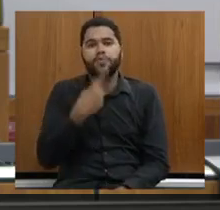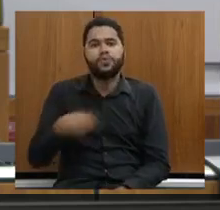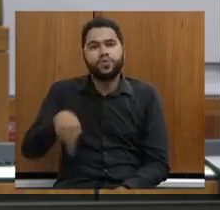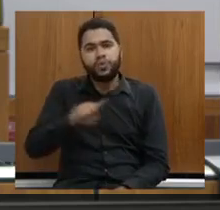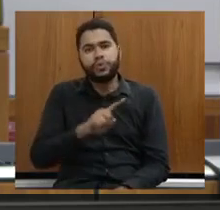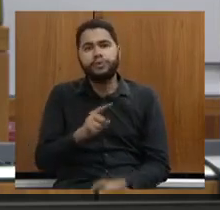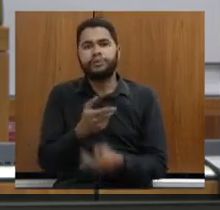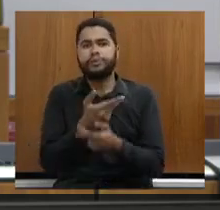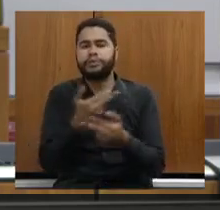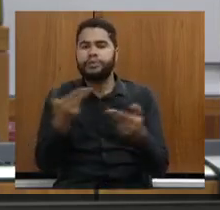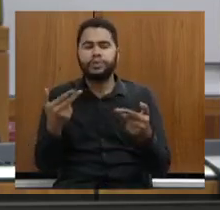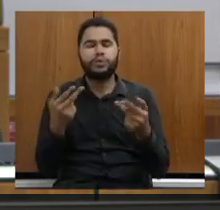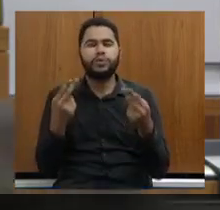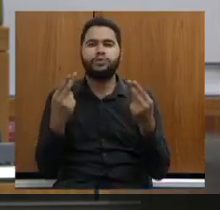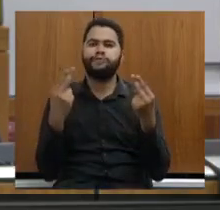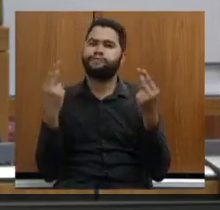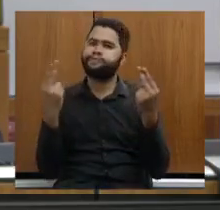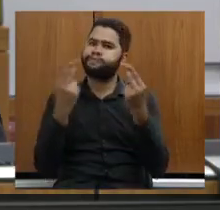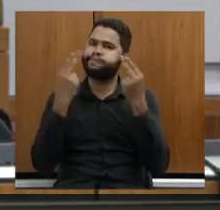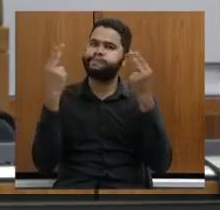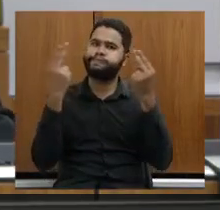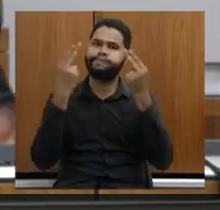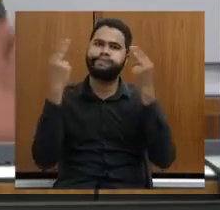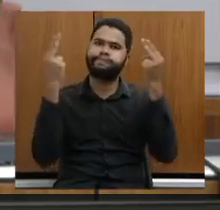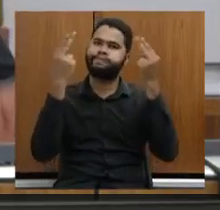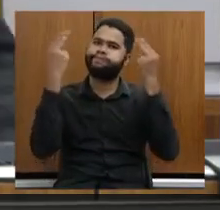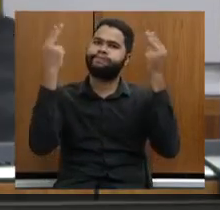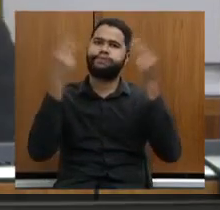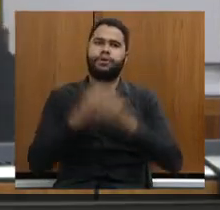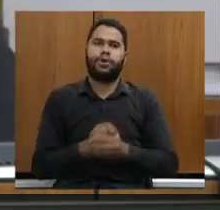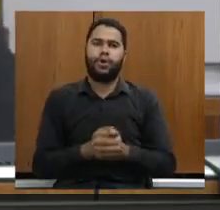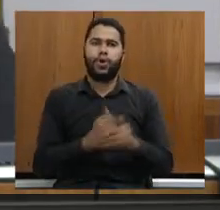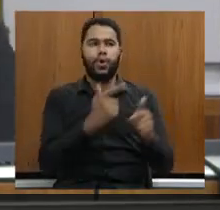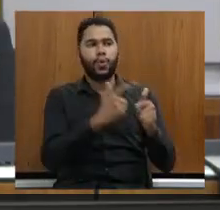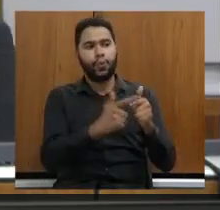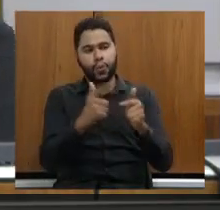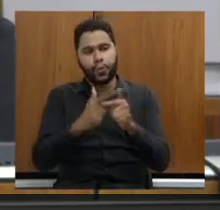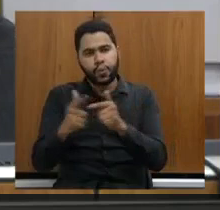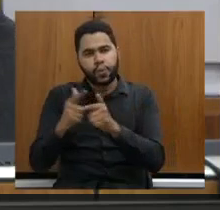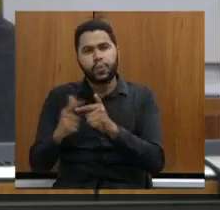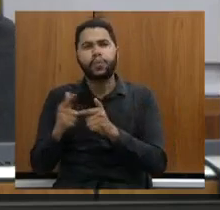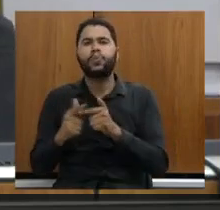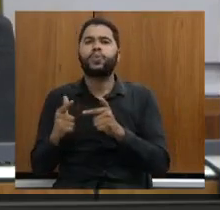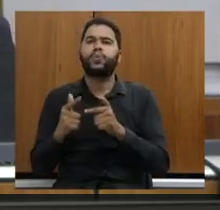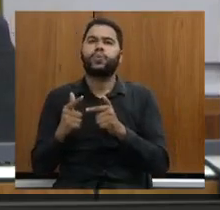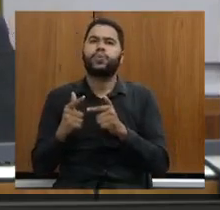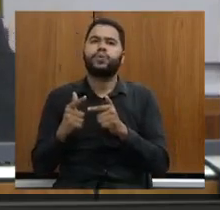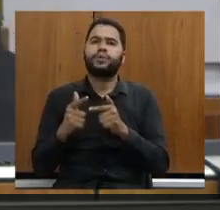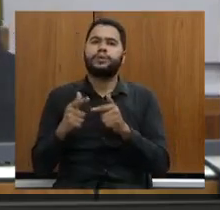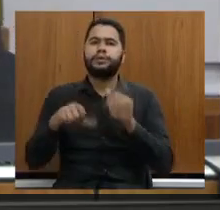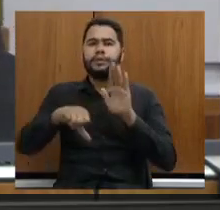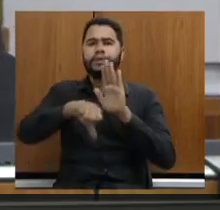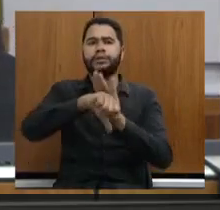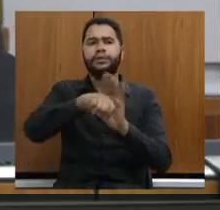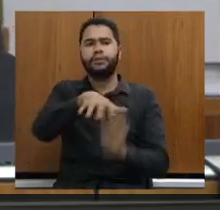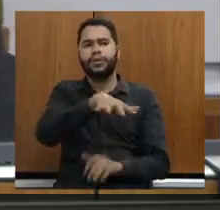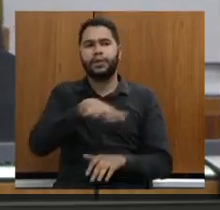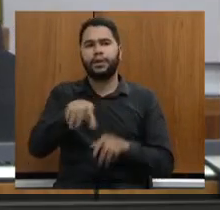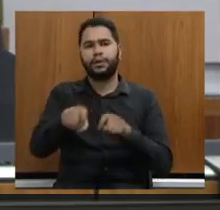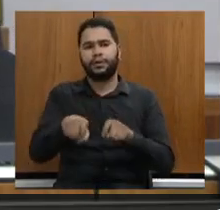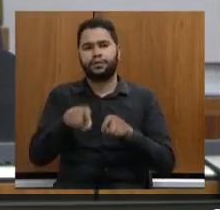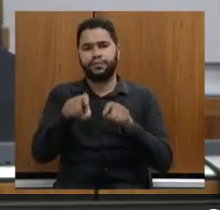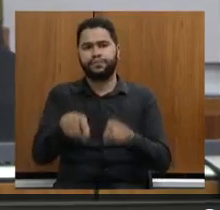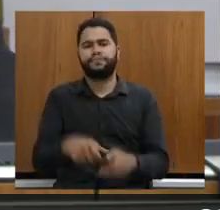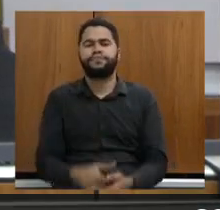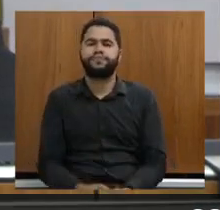a coisa tá ficando insustentável é problema de cliente nada área rural